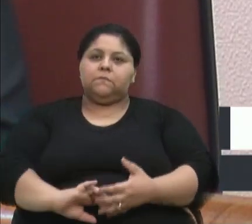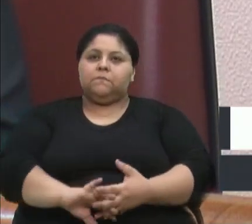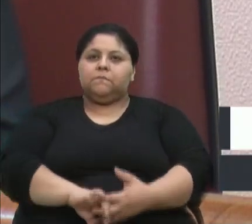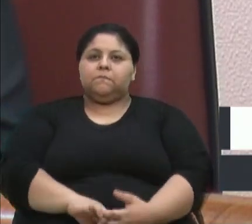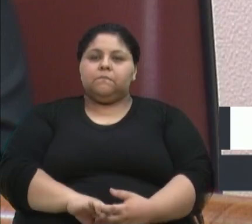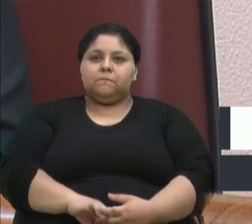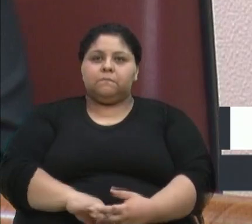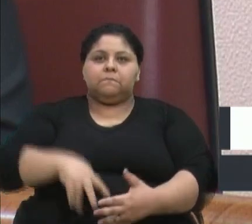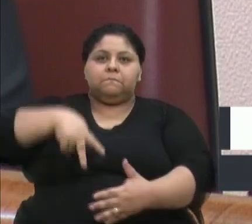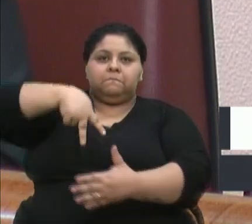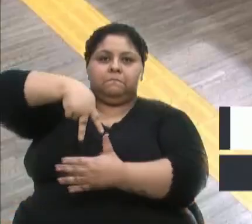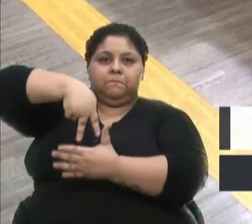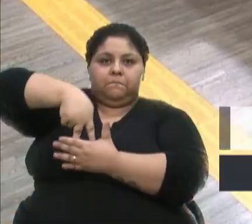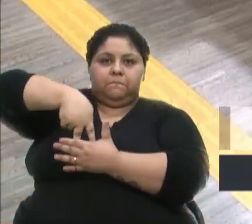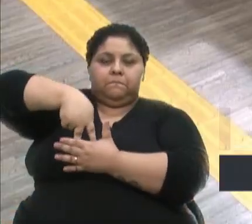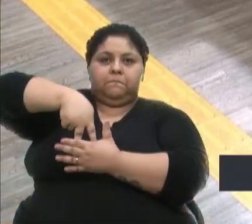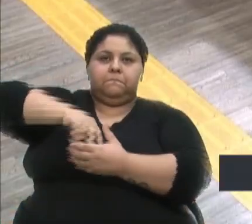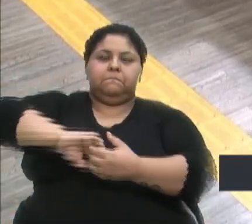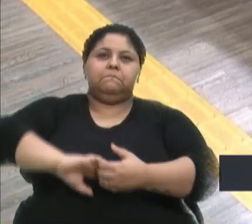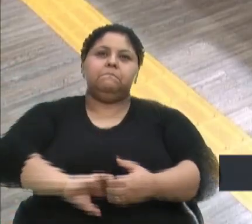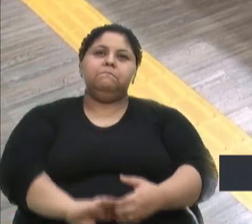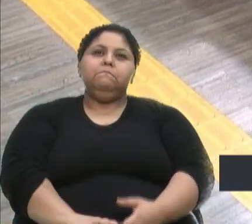Na tribuna.